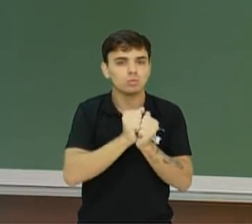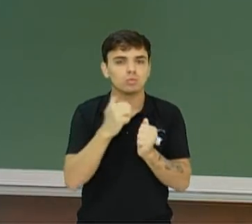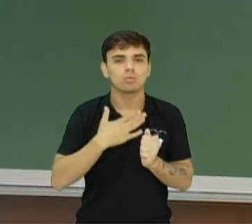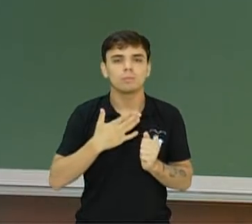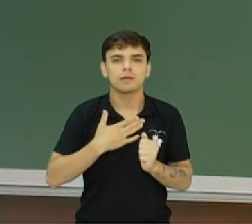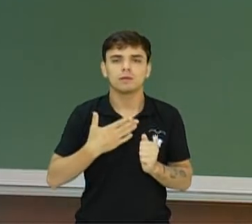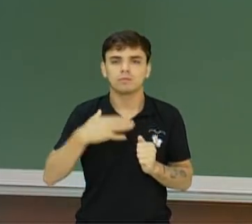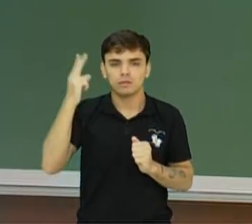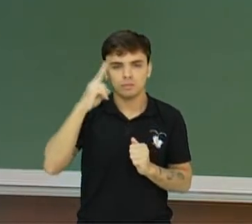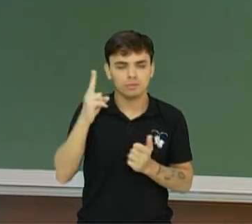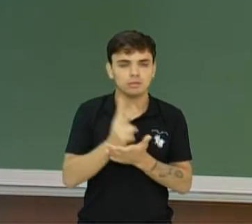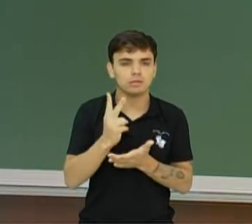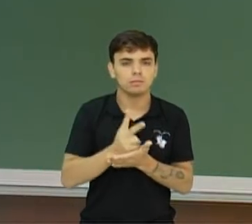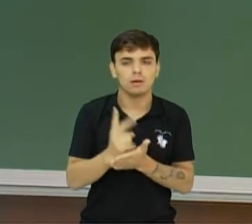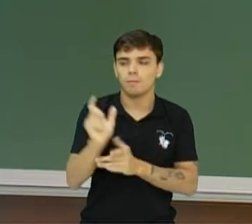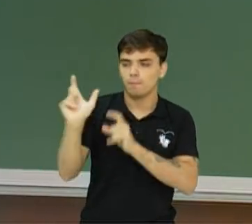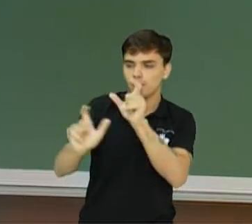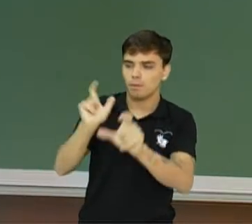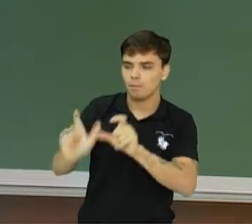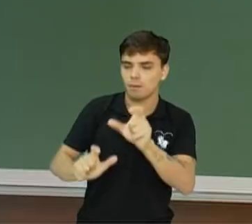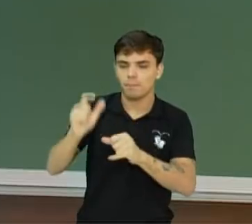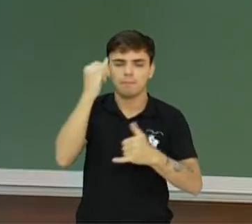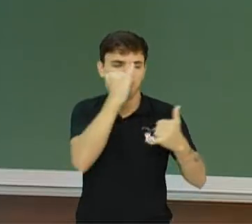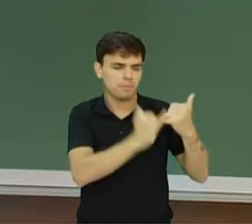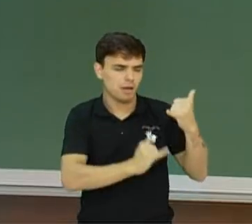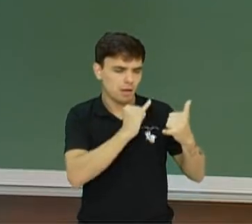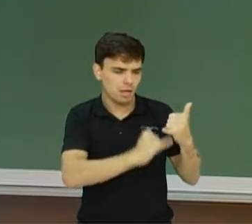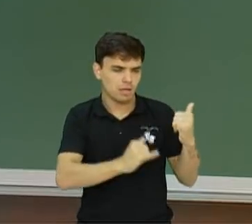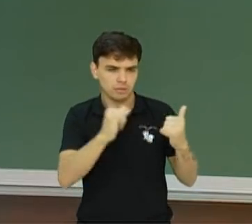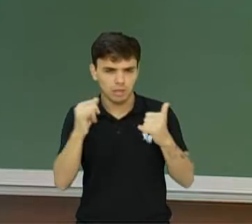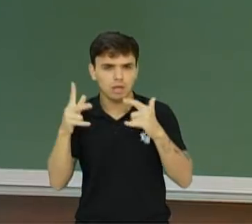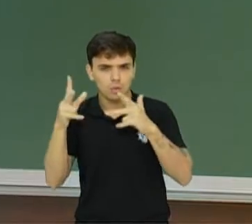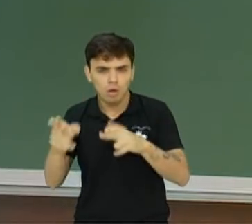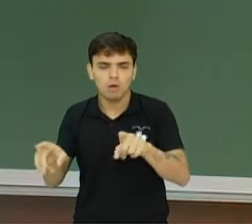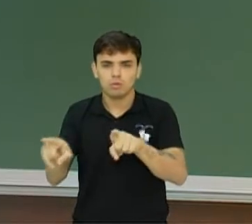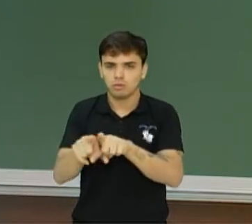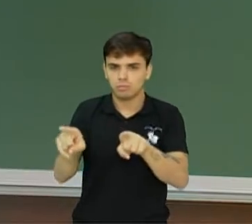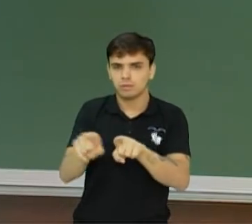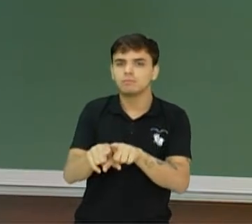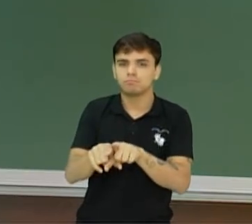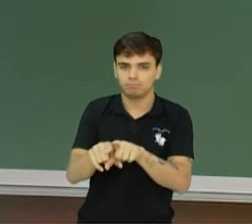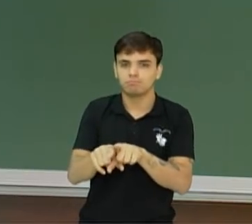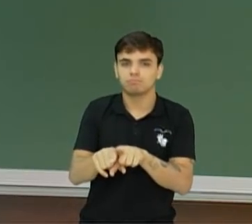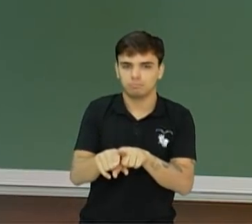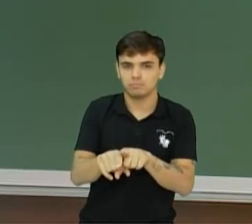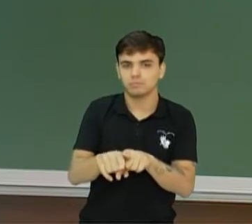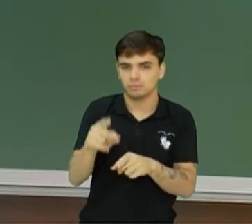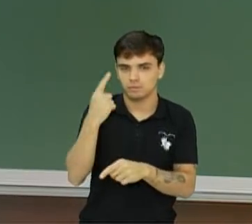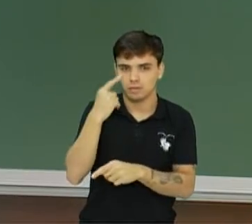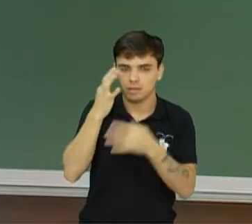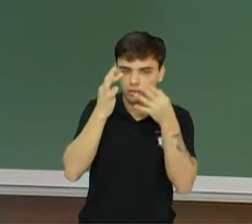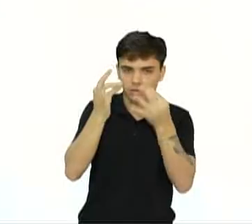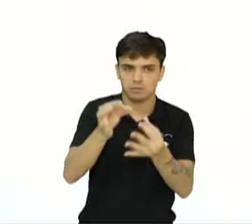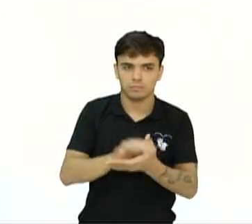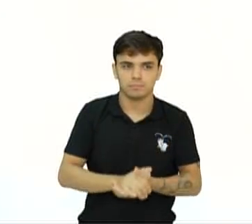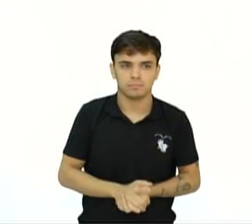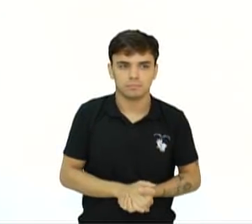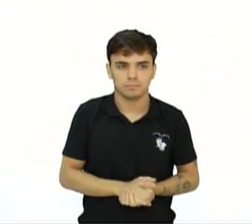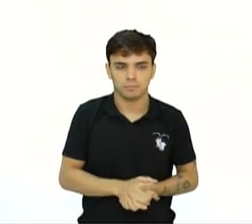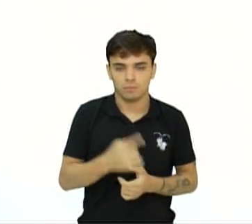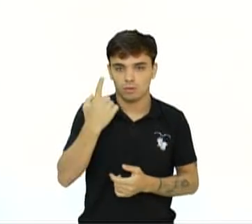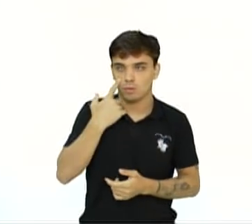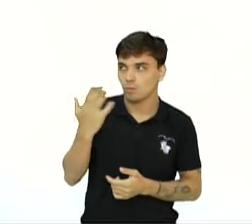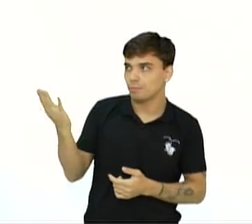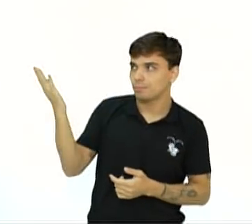lembrando sempre das palavrinhas cognatas, presta bastante atenção e vamos lá, let's go. Who is